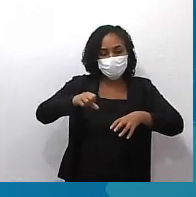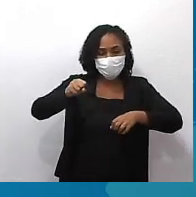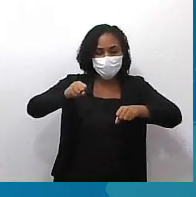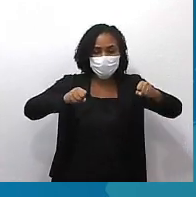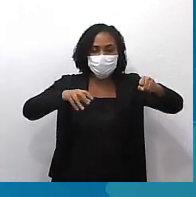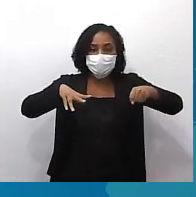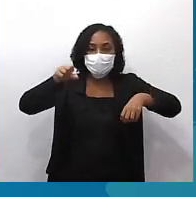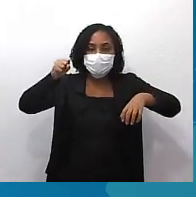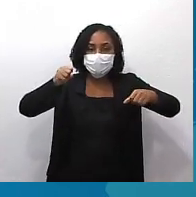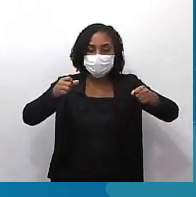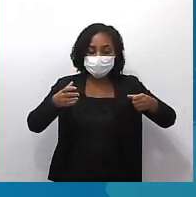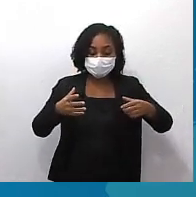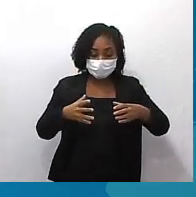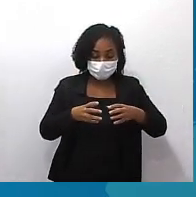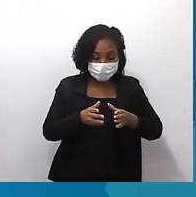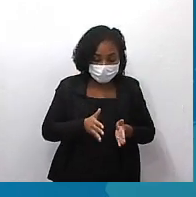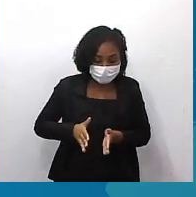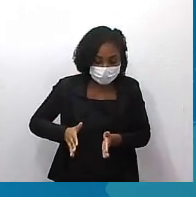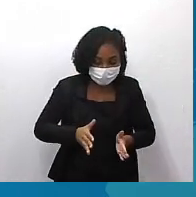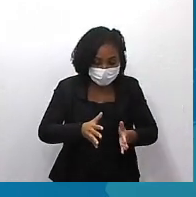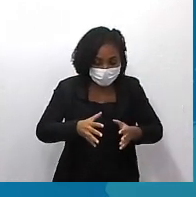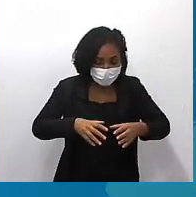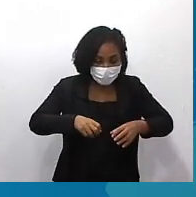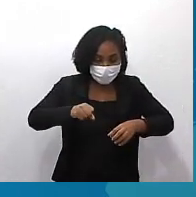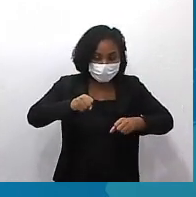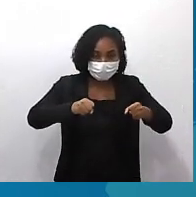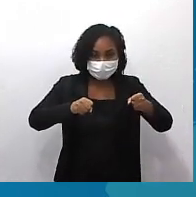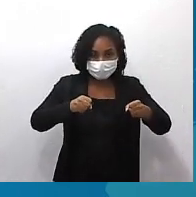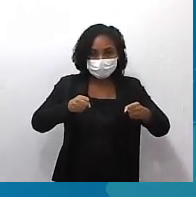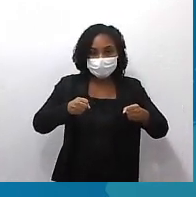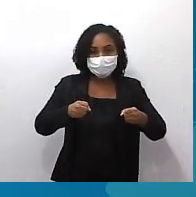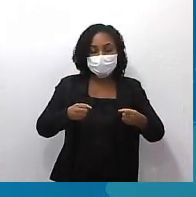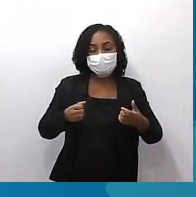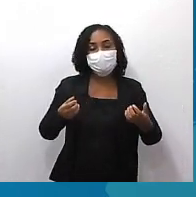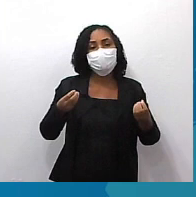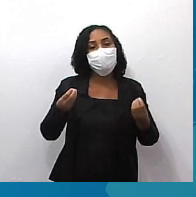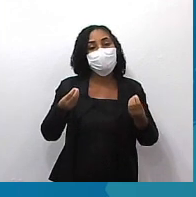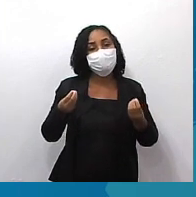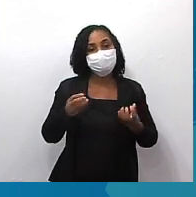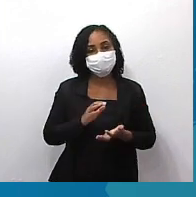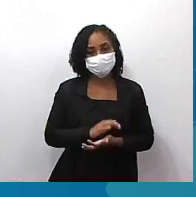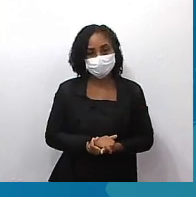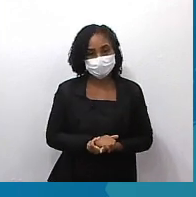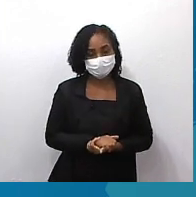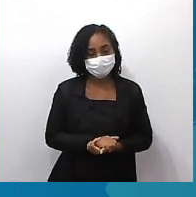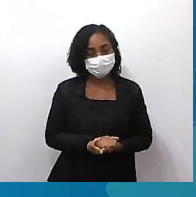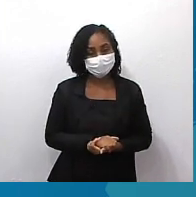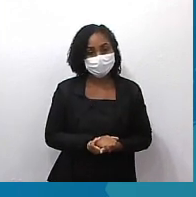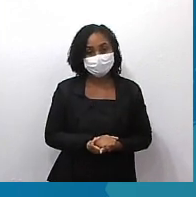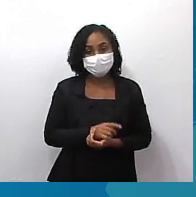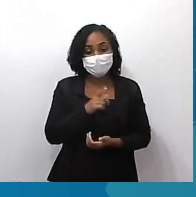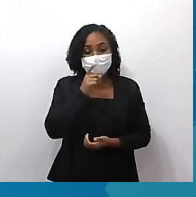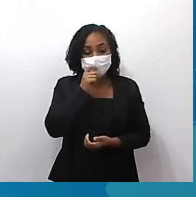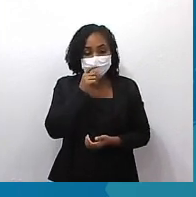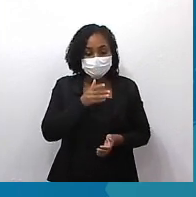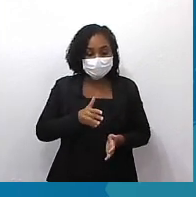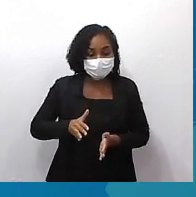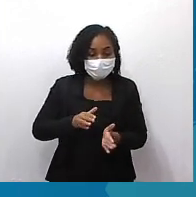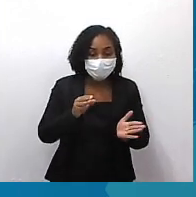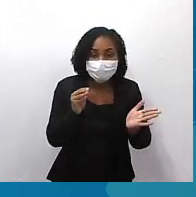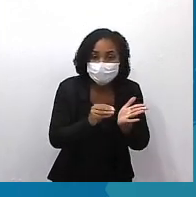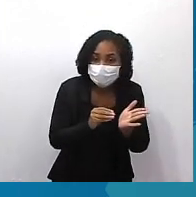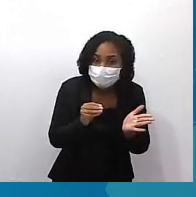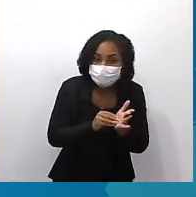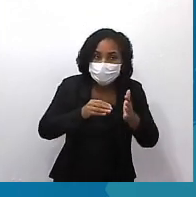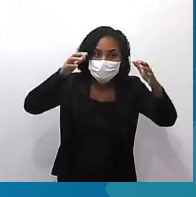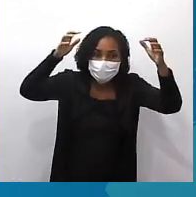assim secando? Os rios onde eu tenho uma região que tem a maior quantidade de água do mundo. Não é a água que falta, não é a